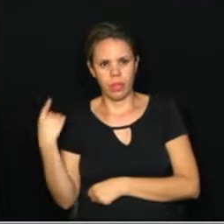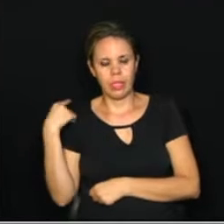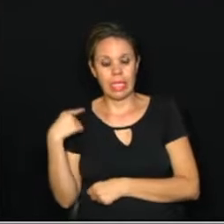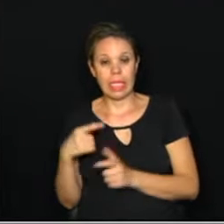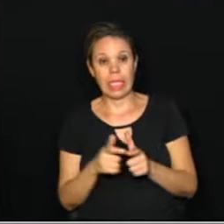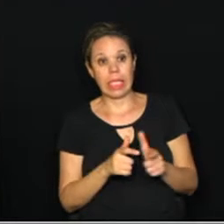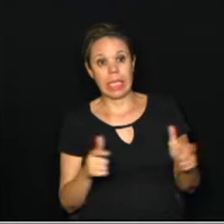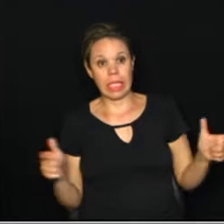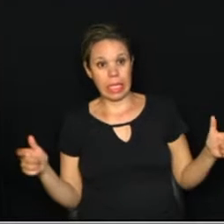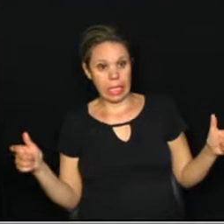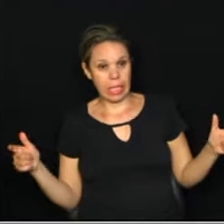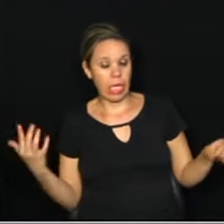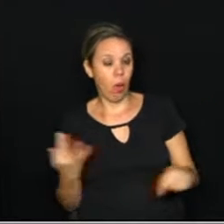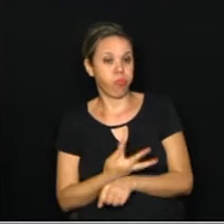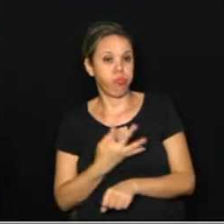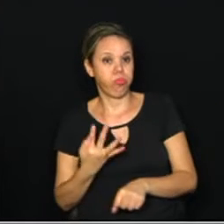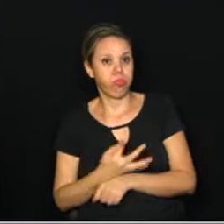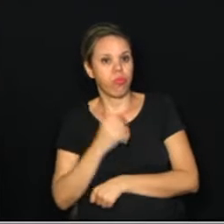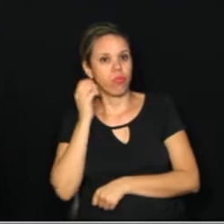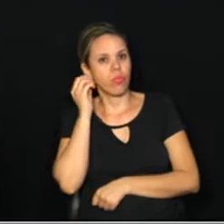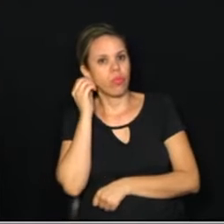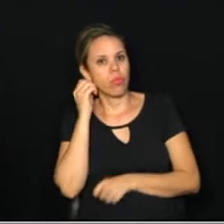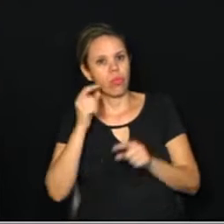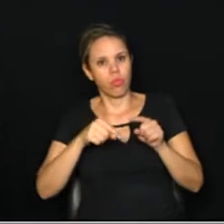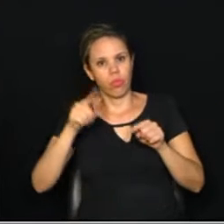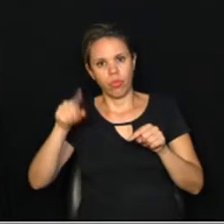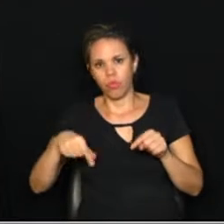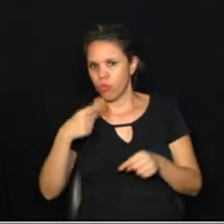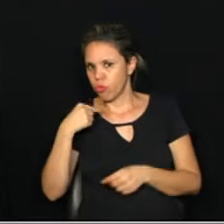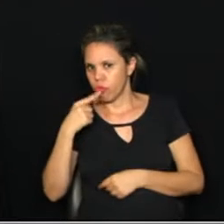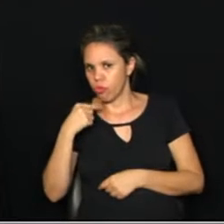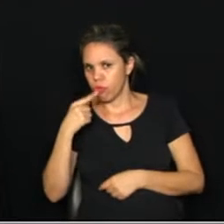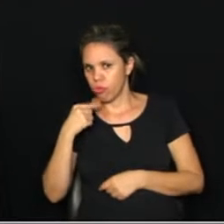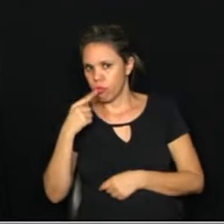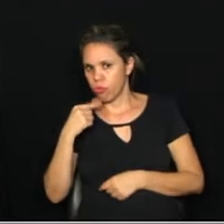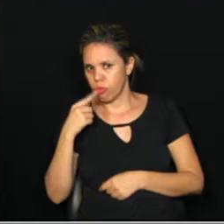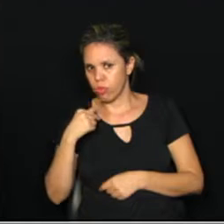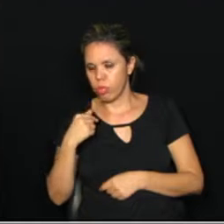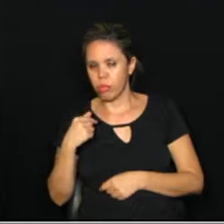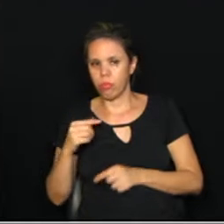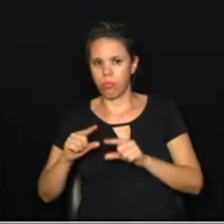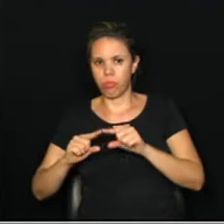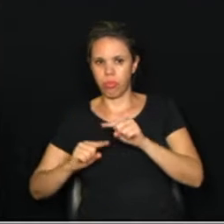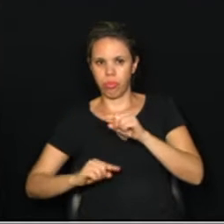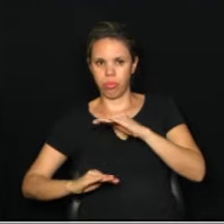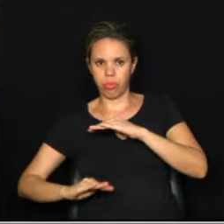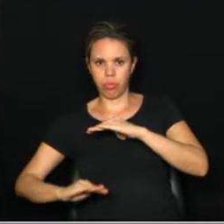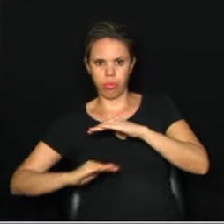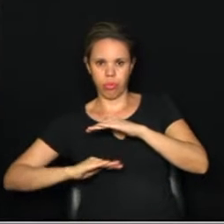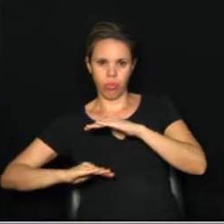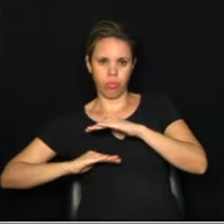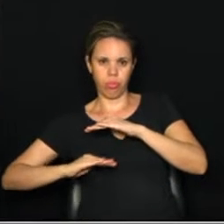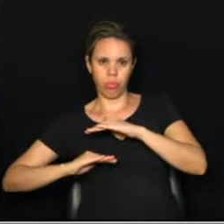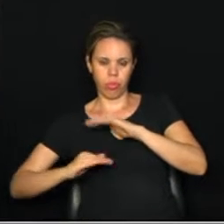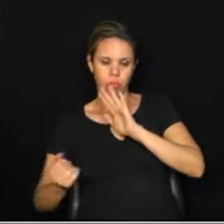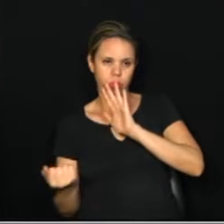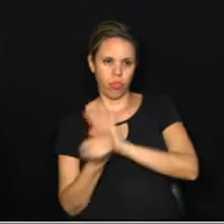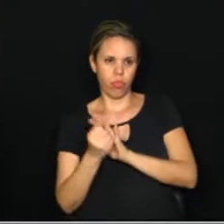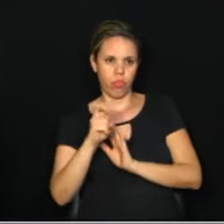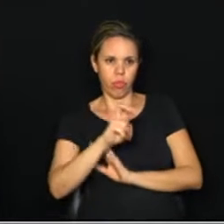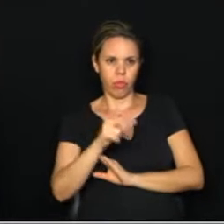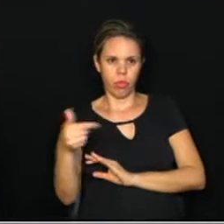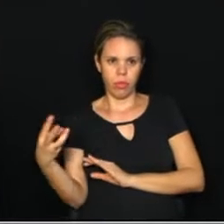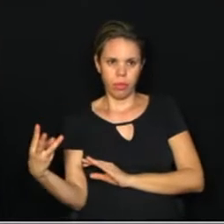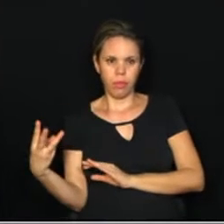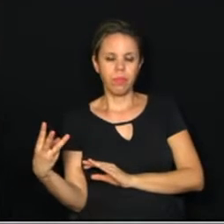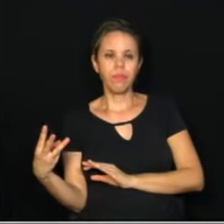crise hídrica, nós tivemos o pontilhado vermelho, que foi abaixo do que o registrado em 53.